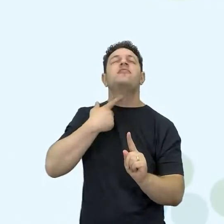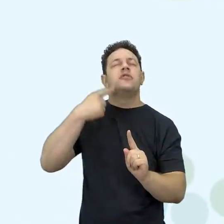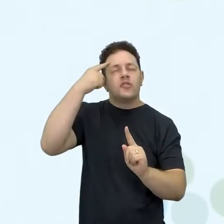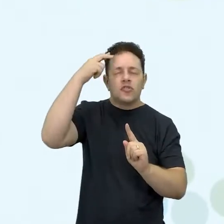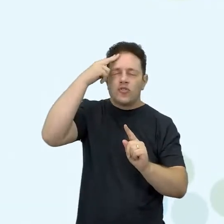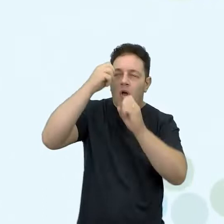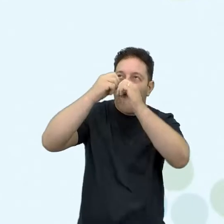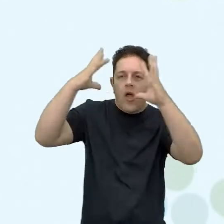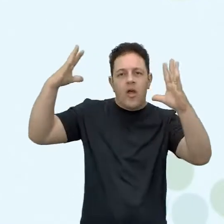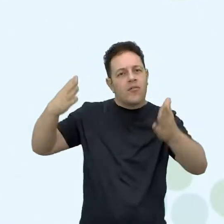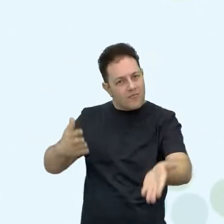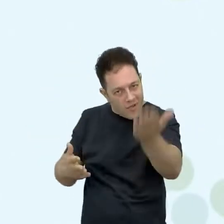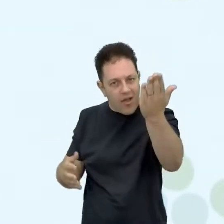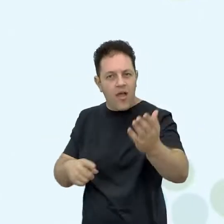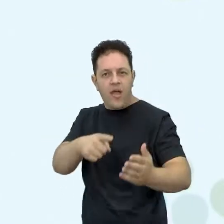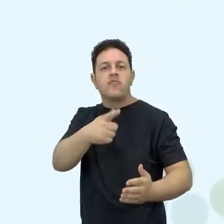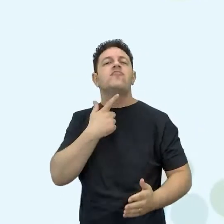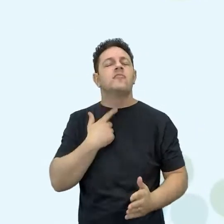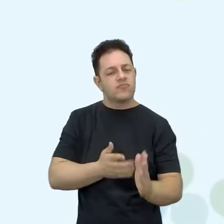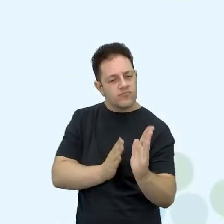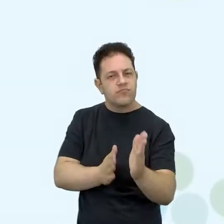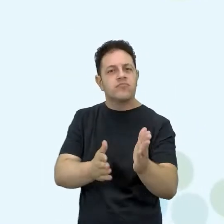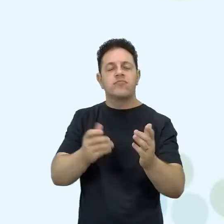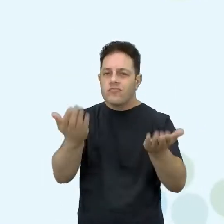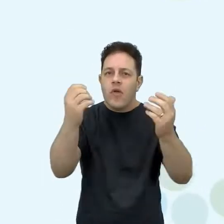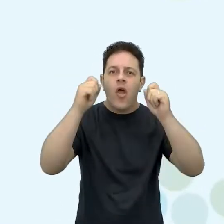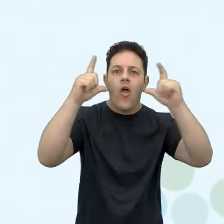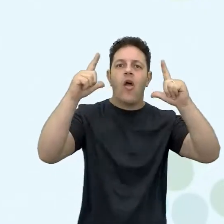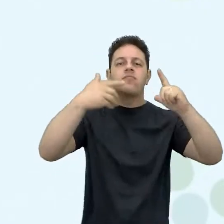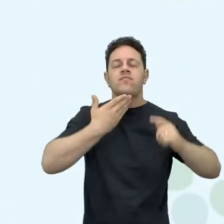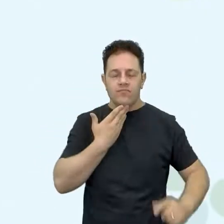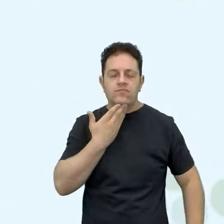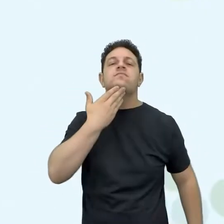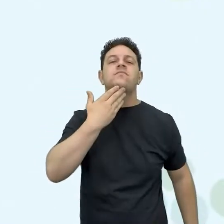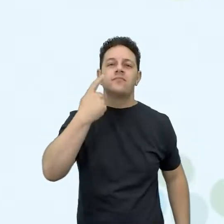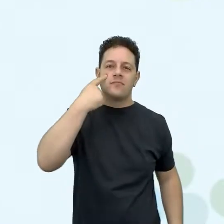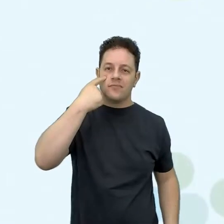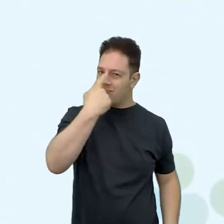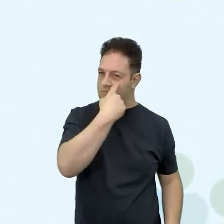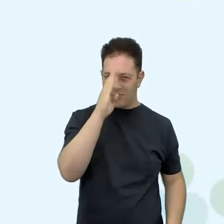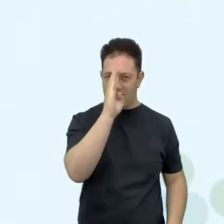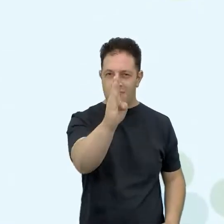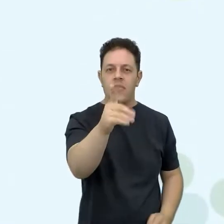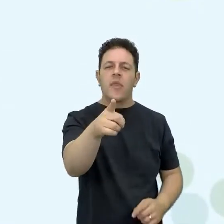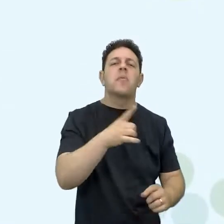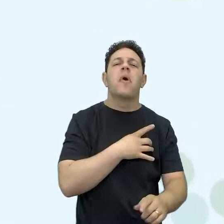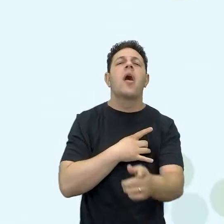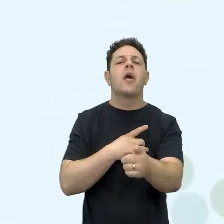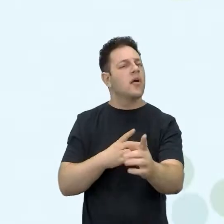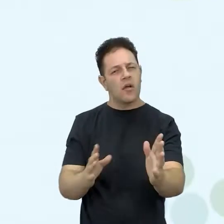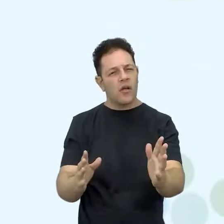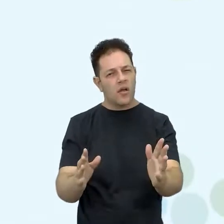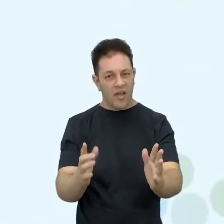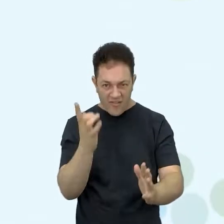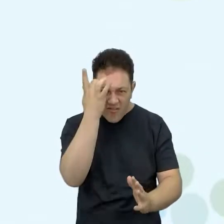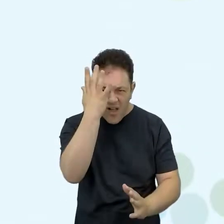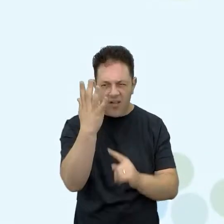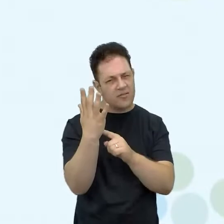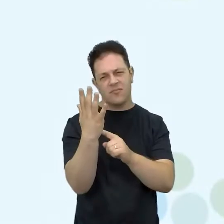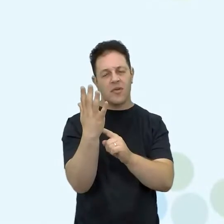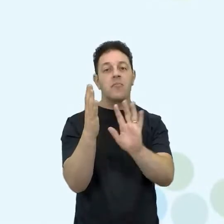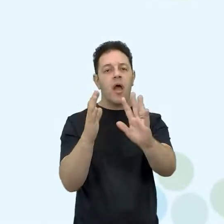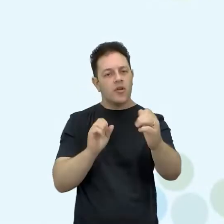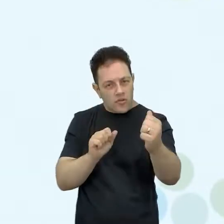o certo, faz a sua. Vamos acordar. Cabeça erguida, olhar sincero. Tá com medo de quê? Nunca foi fácil. Junta